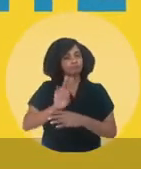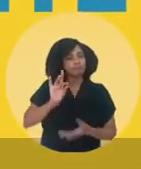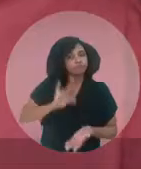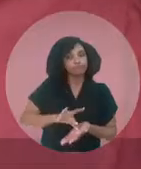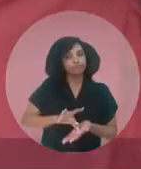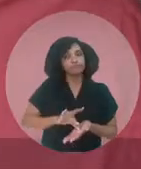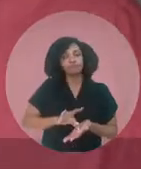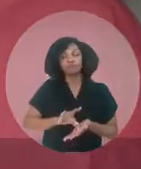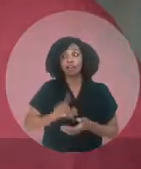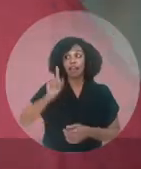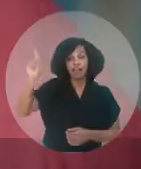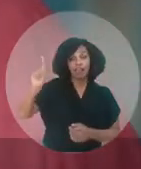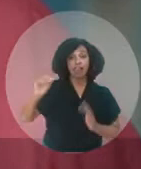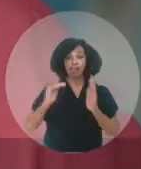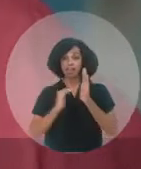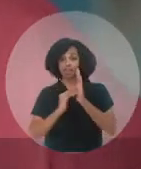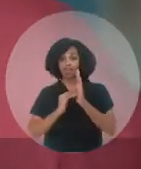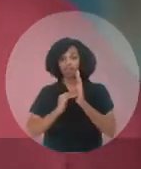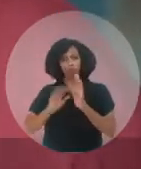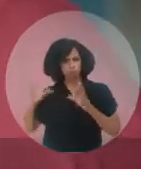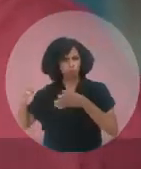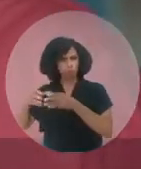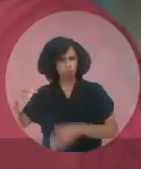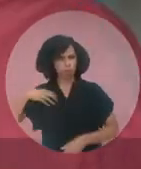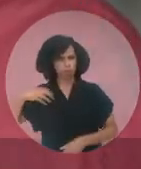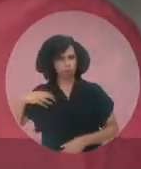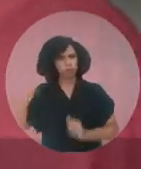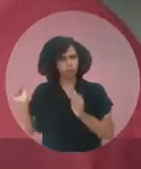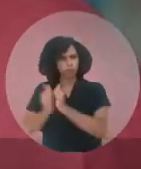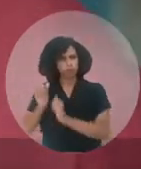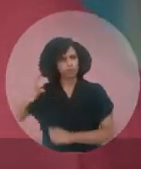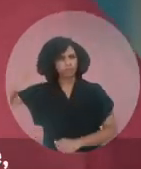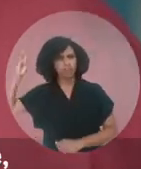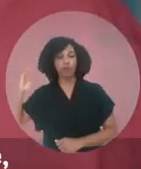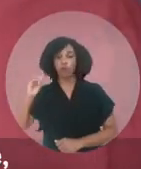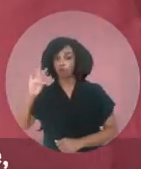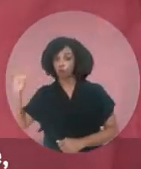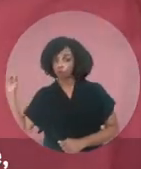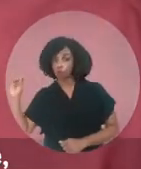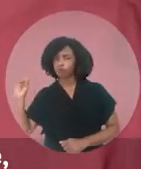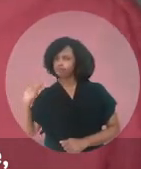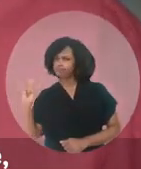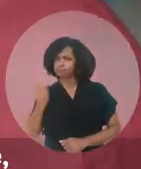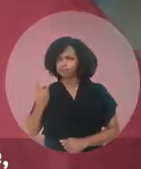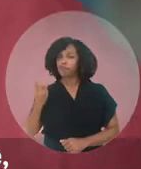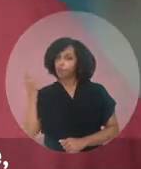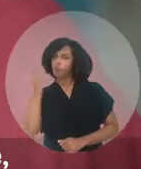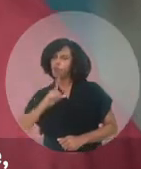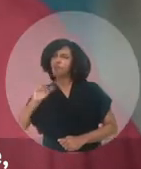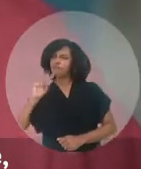verdade. Lá no Senado, onde eu faço parte da bancada da Bahia junto com Wagner e Otto Alencar, nós vamos conseguir recursos